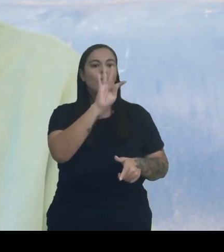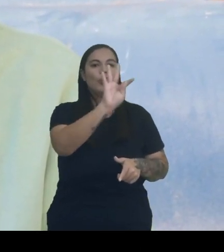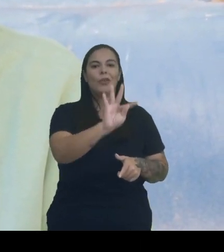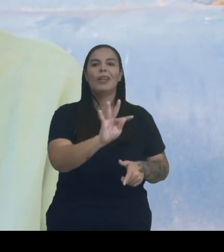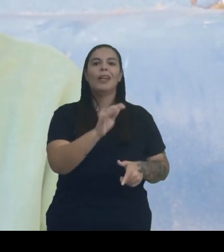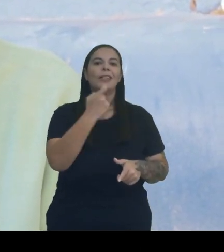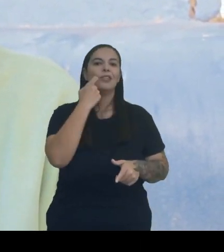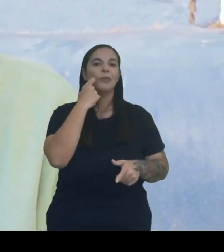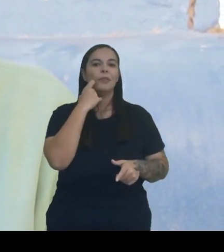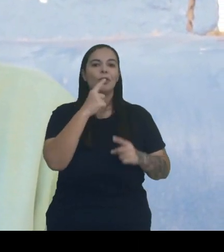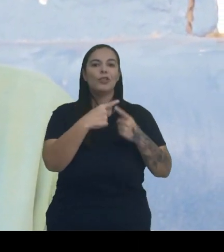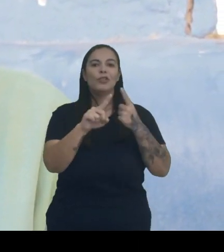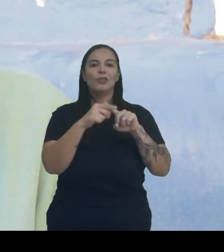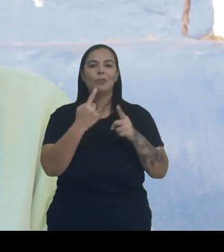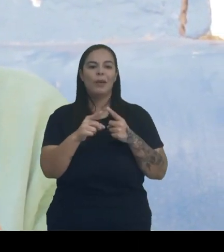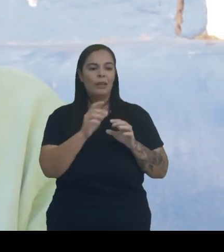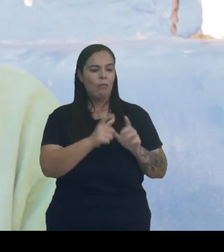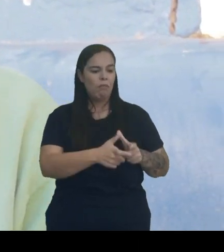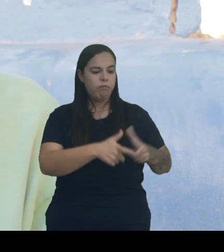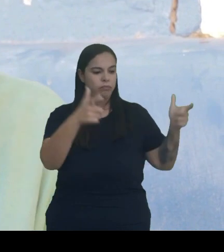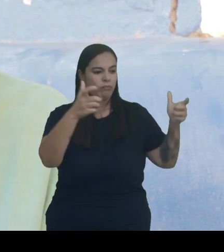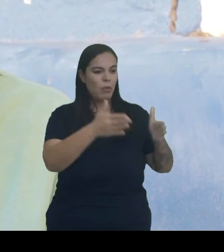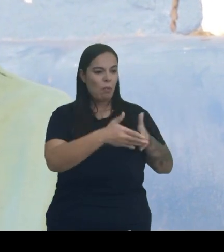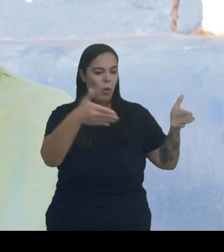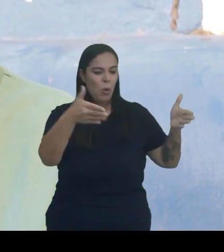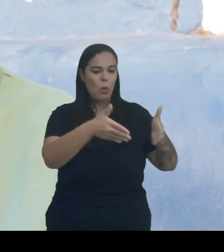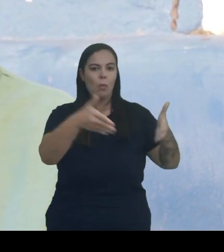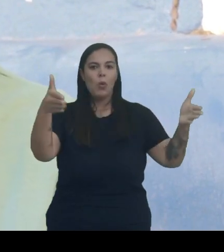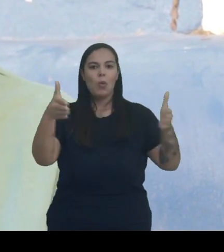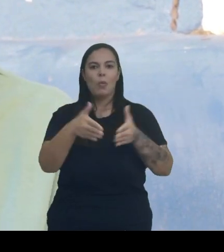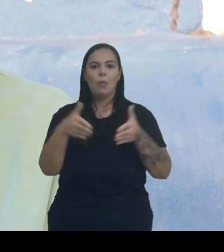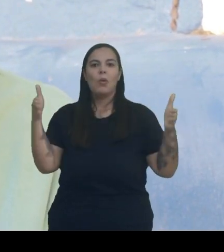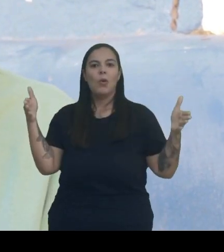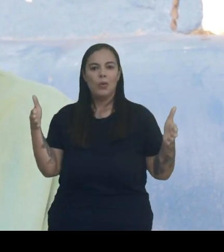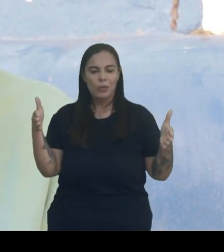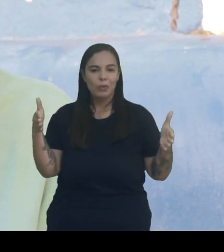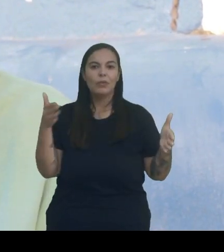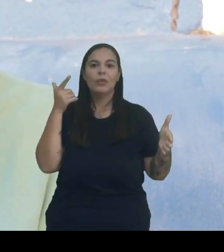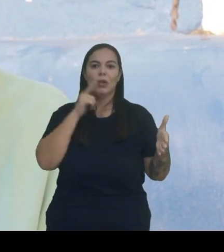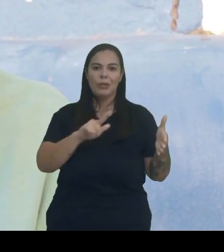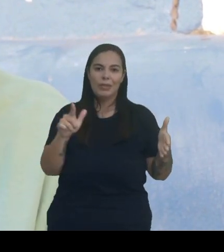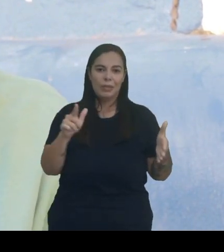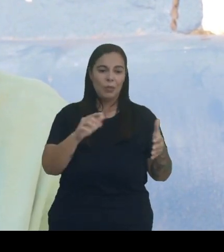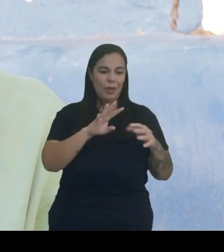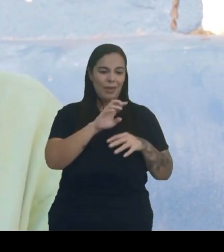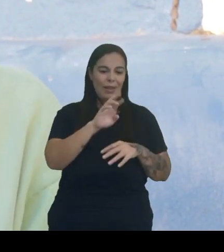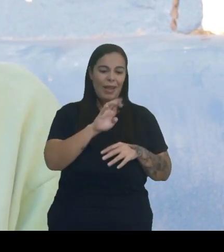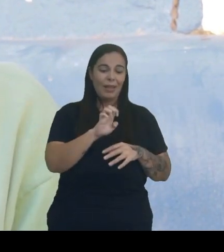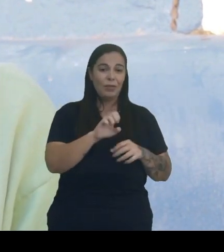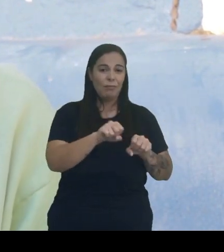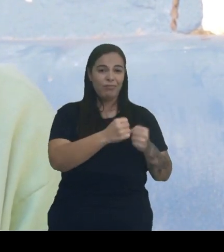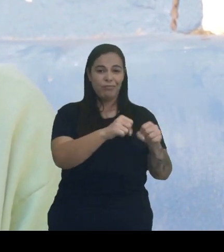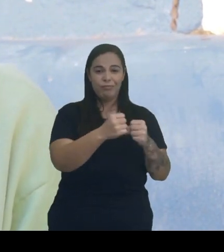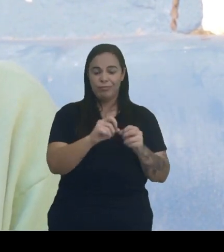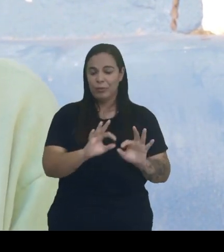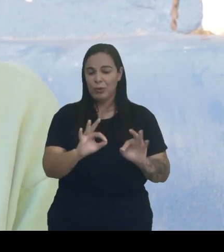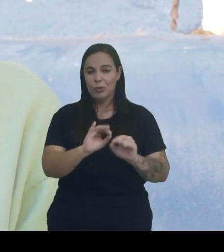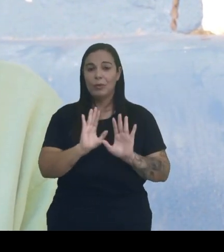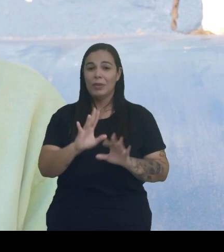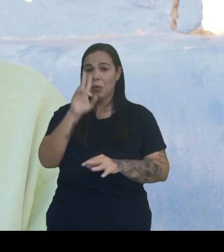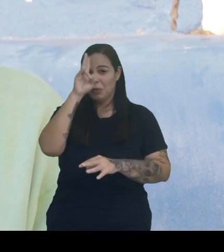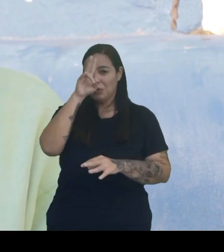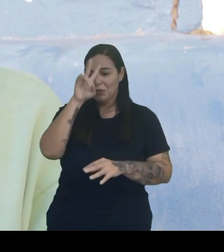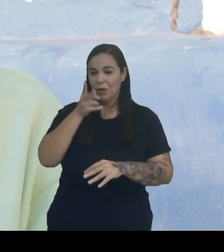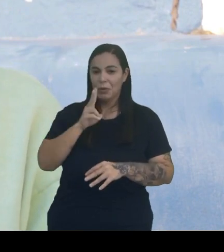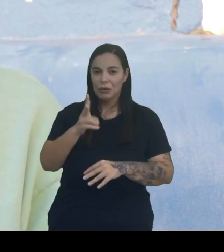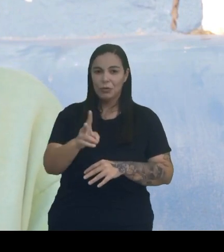10 toneladas de espada. Numa quinta-feira santa, tudo espada grande. Espada, não é espadinha não, espada grandona. Meu rede todo. Então a